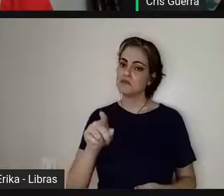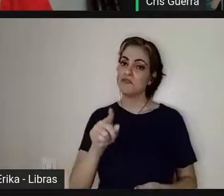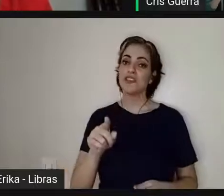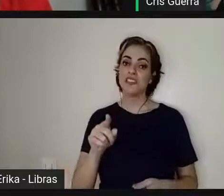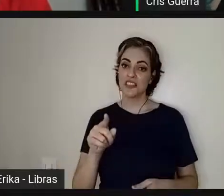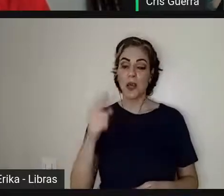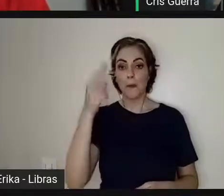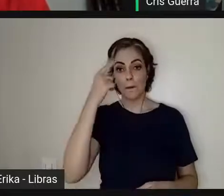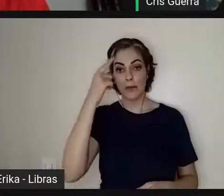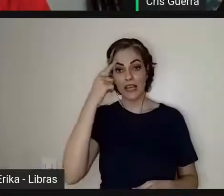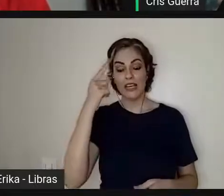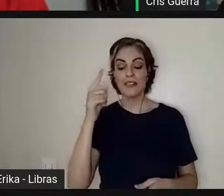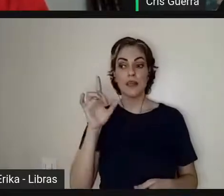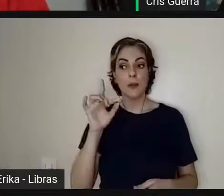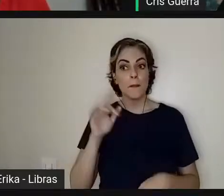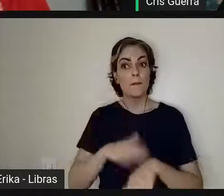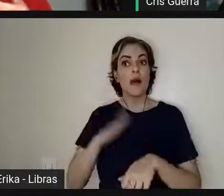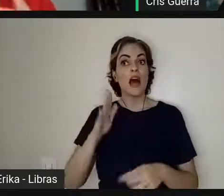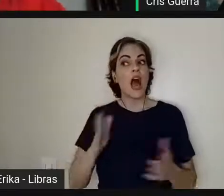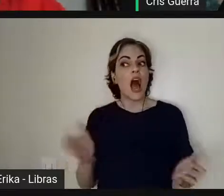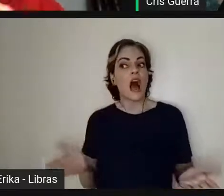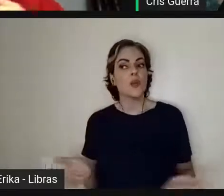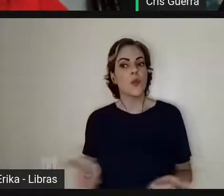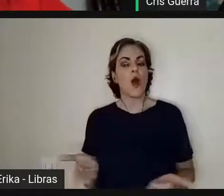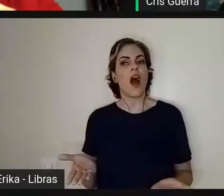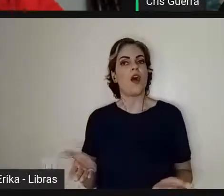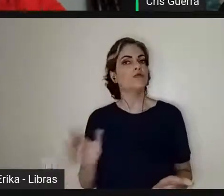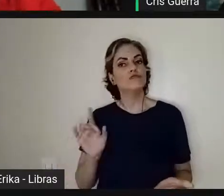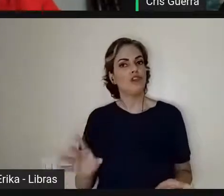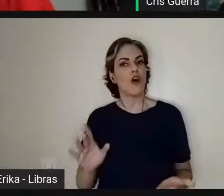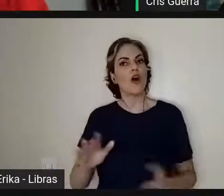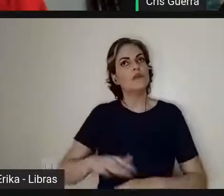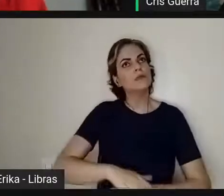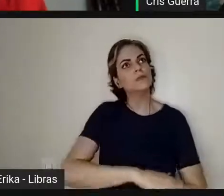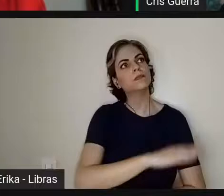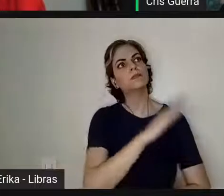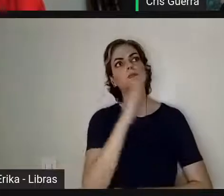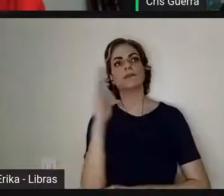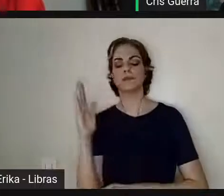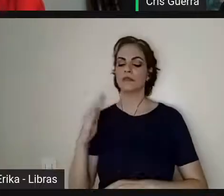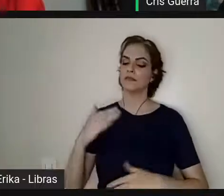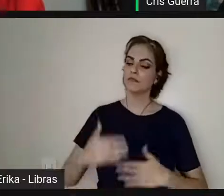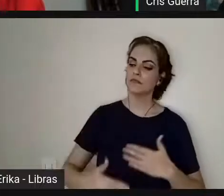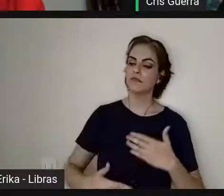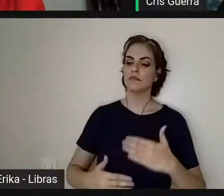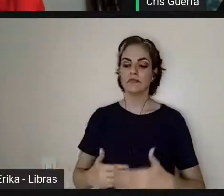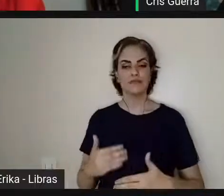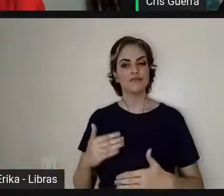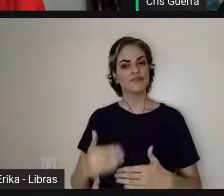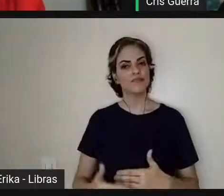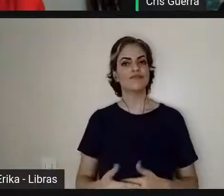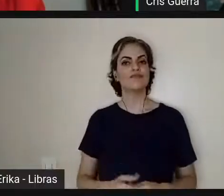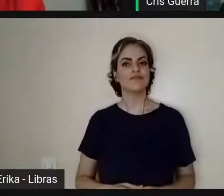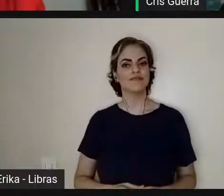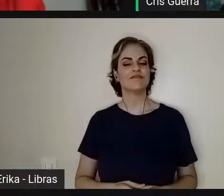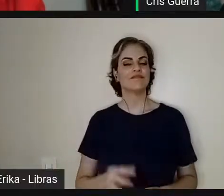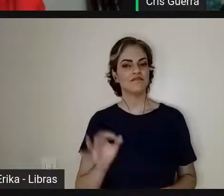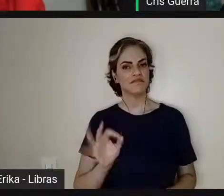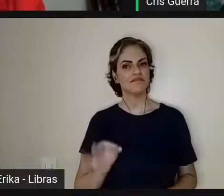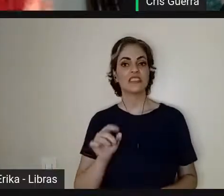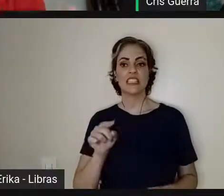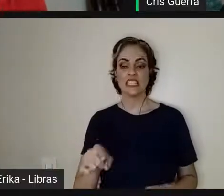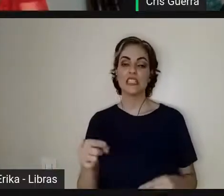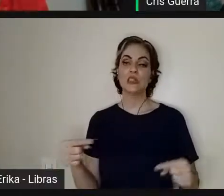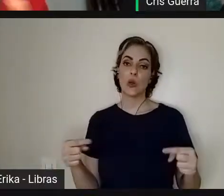fazendo aqui, e eu tenho mil possibilidades, mas eu vou caminhando, né? E eu acho que isso tem muito a ver